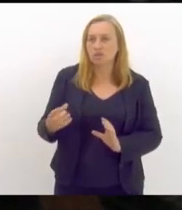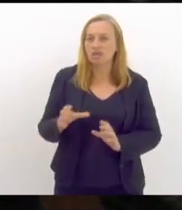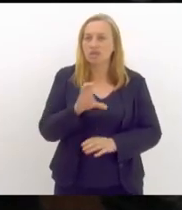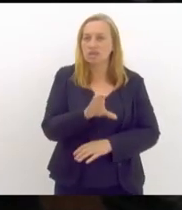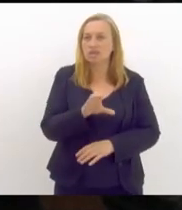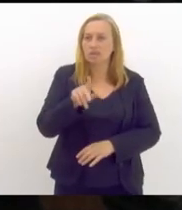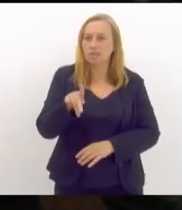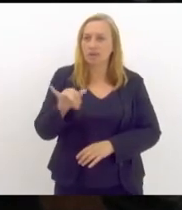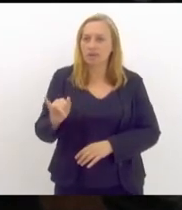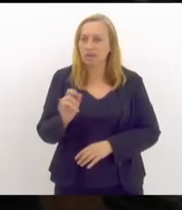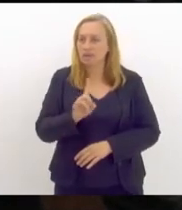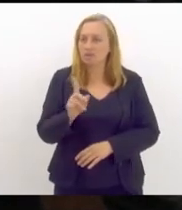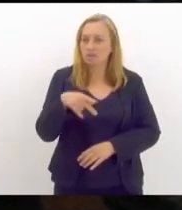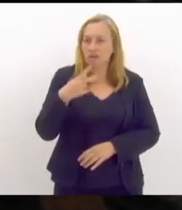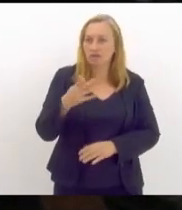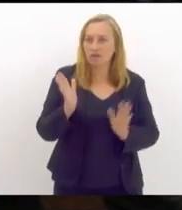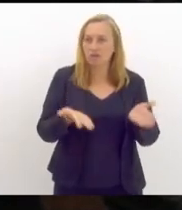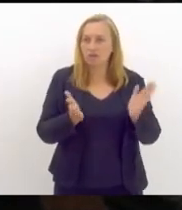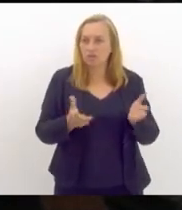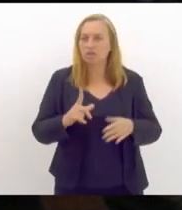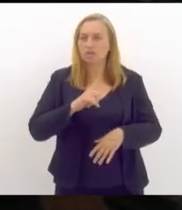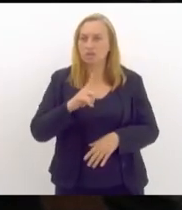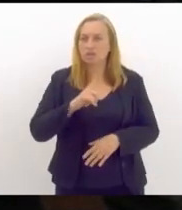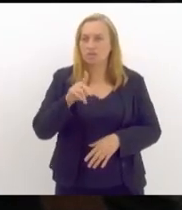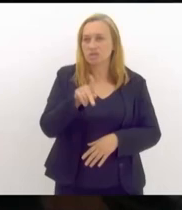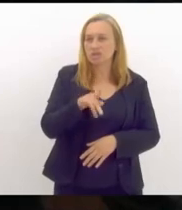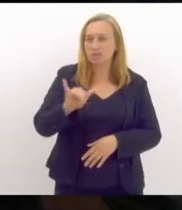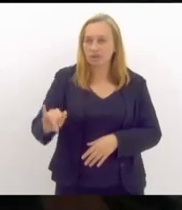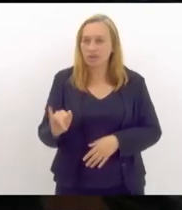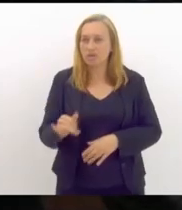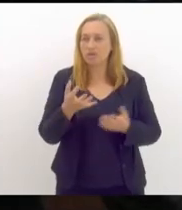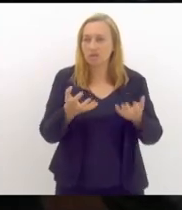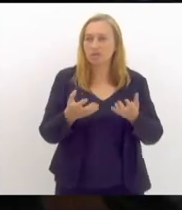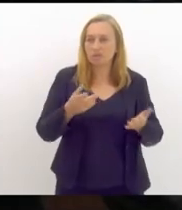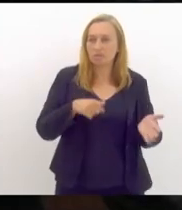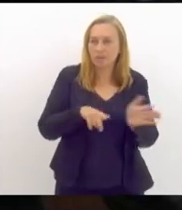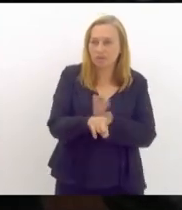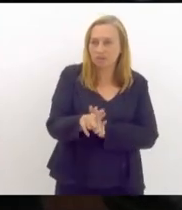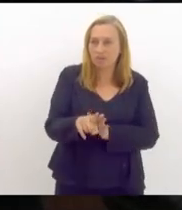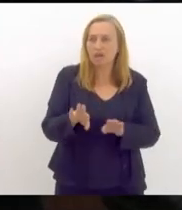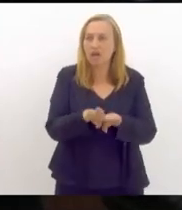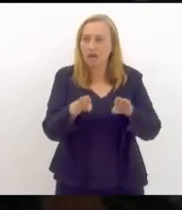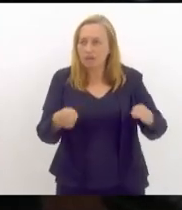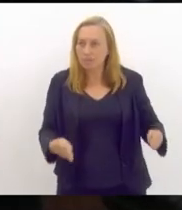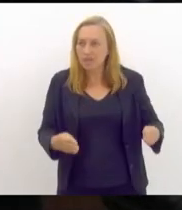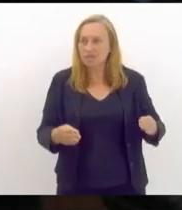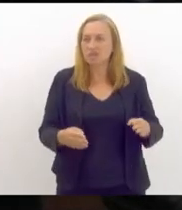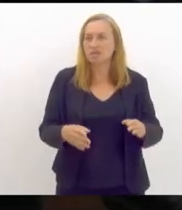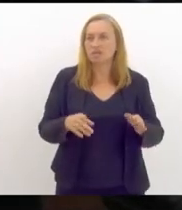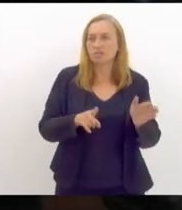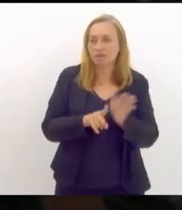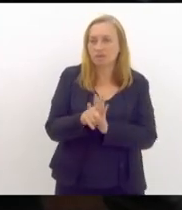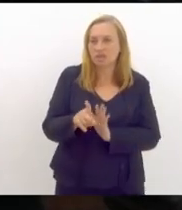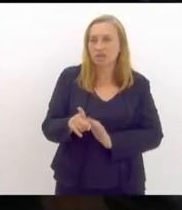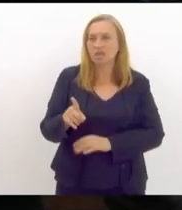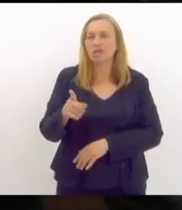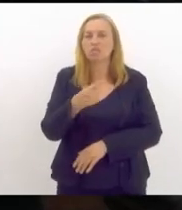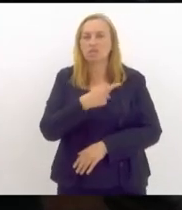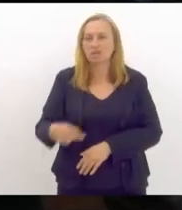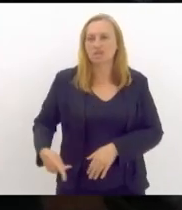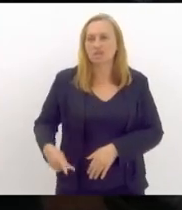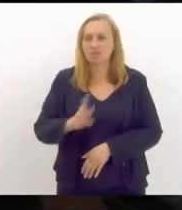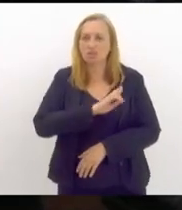tramitaram agora eu tenho uma CPI protocolado eu queria perguntar a mesa Havia perguntado anteriormente ao presidente Bacelar que